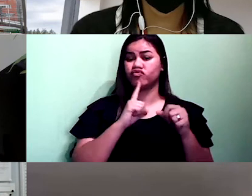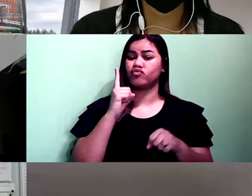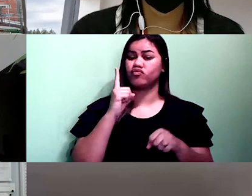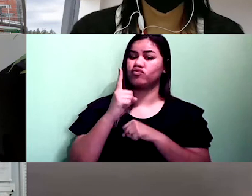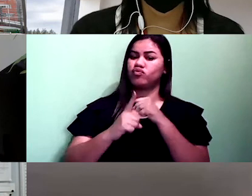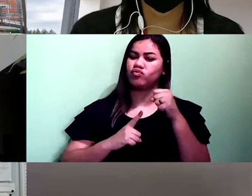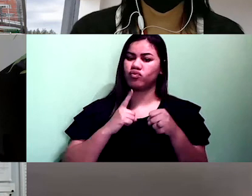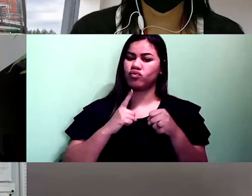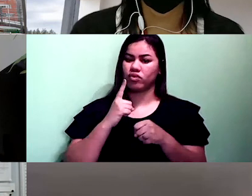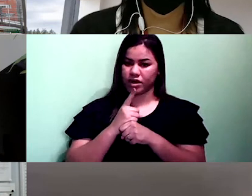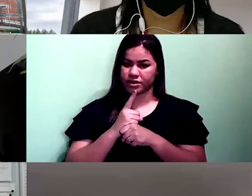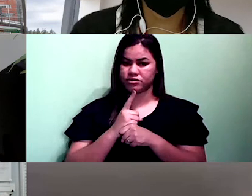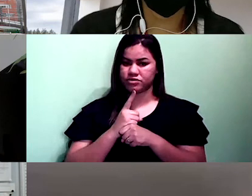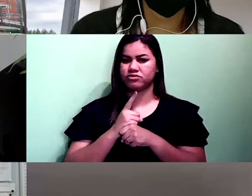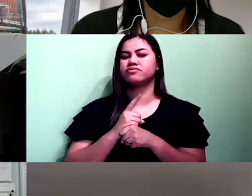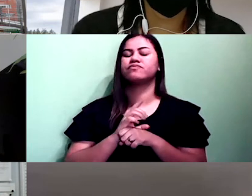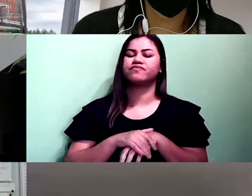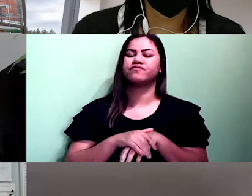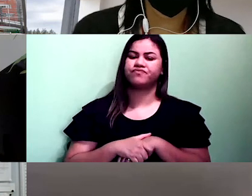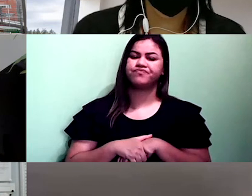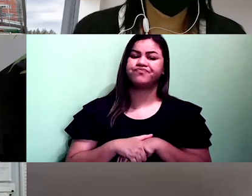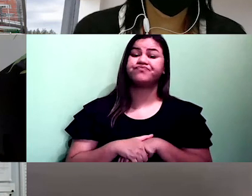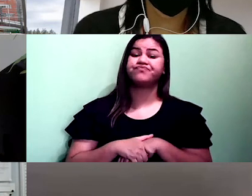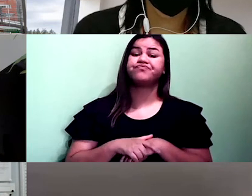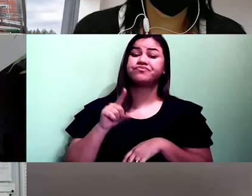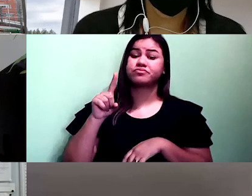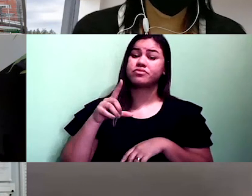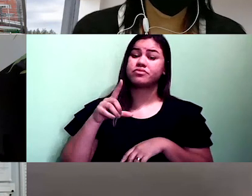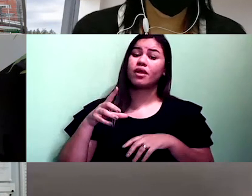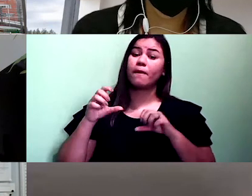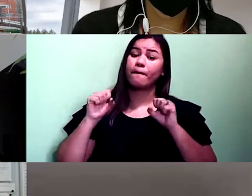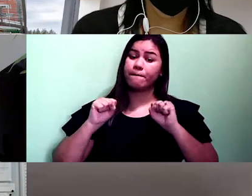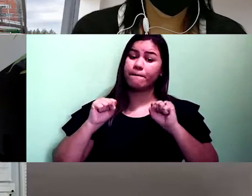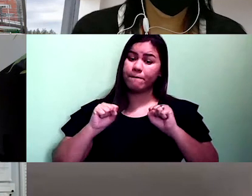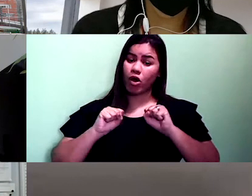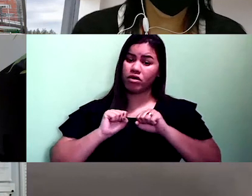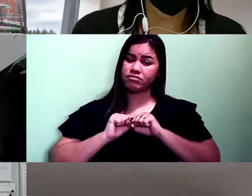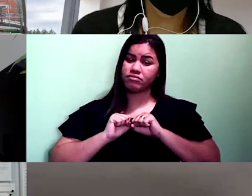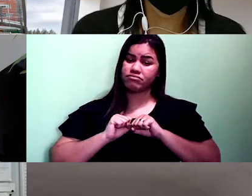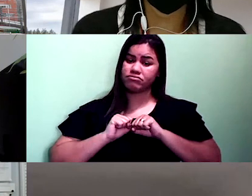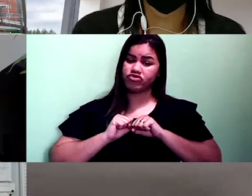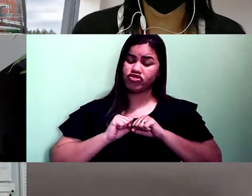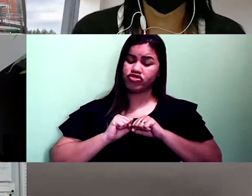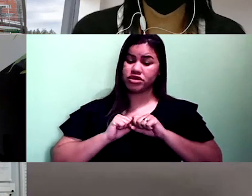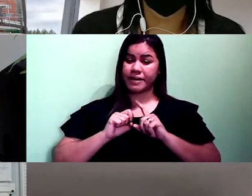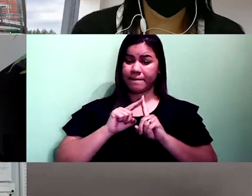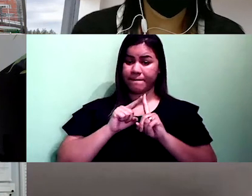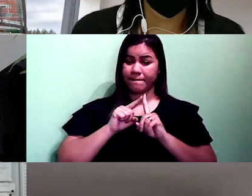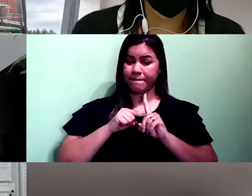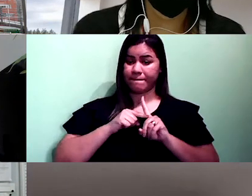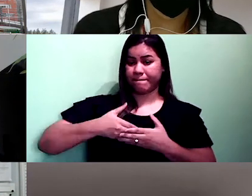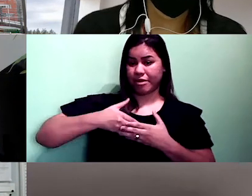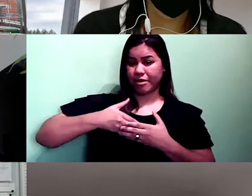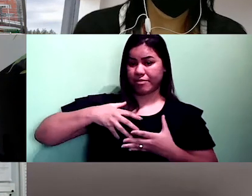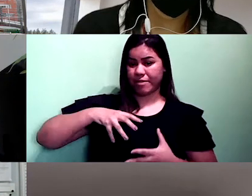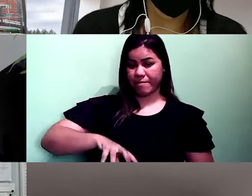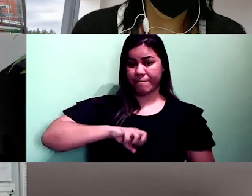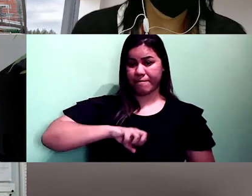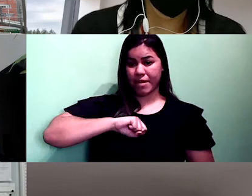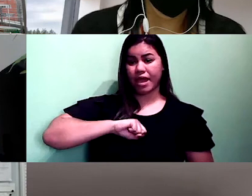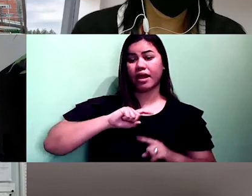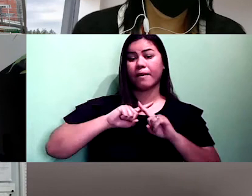diagnóstico tem que ser feito na gestação para que o feto seja protegido.